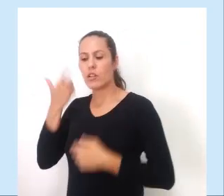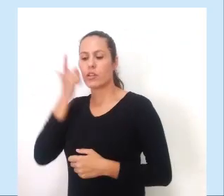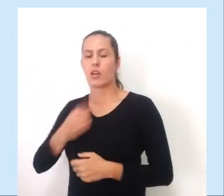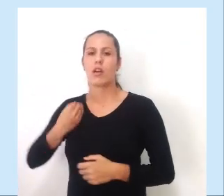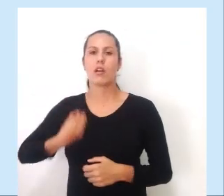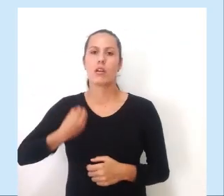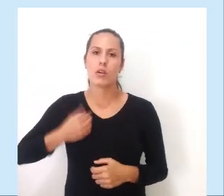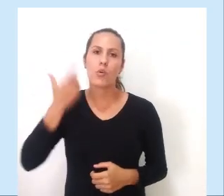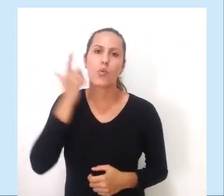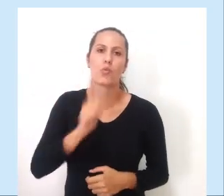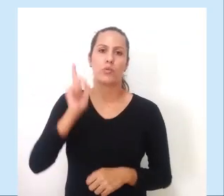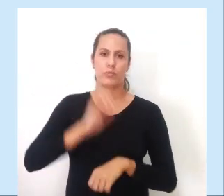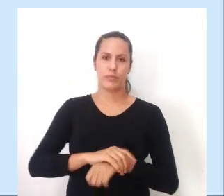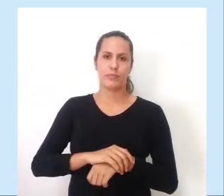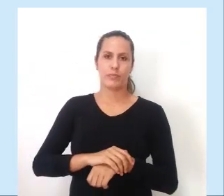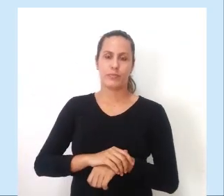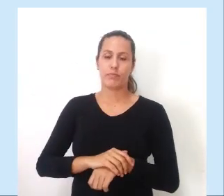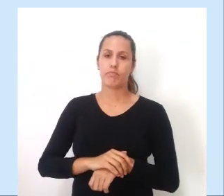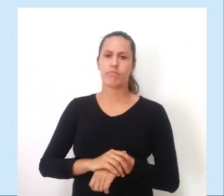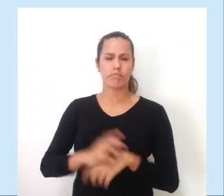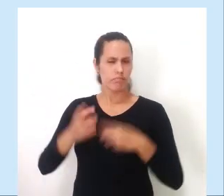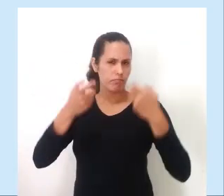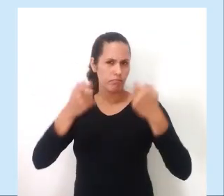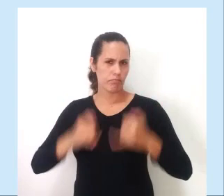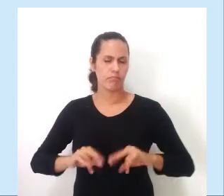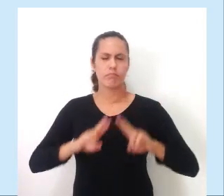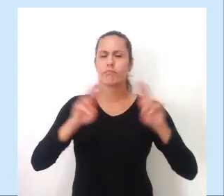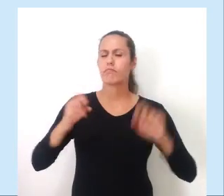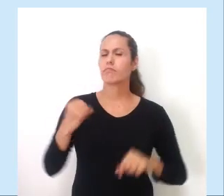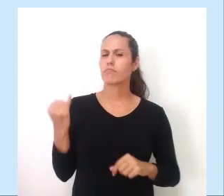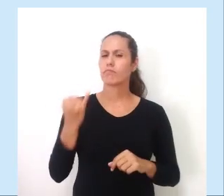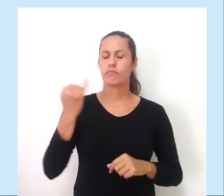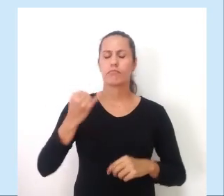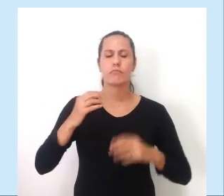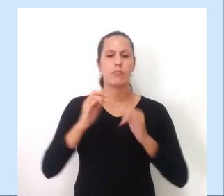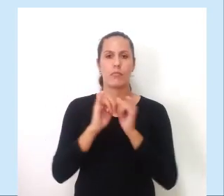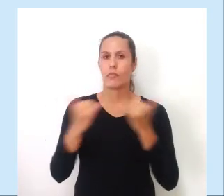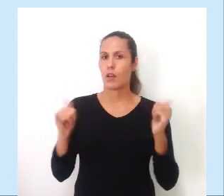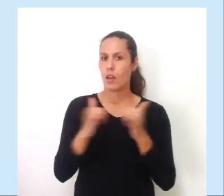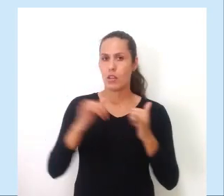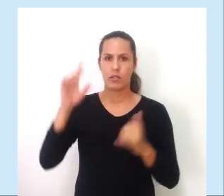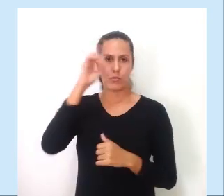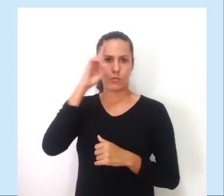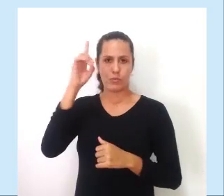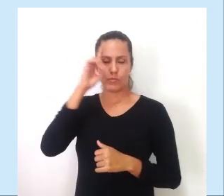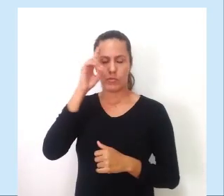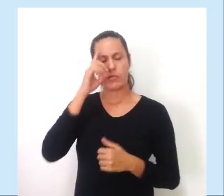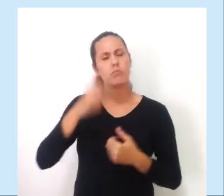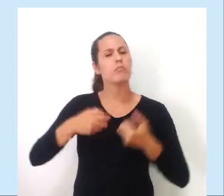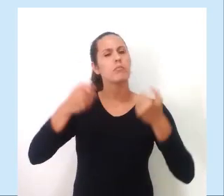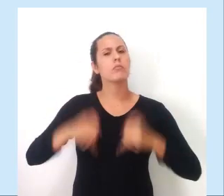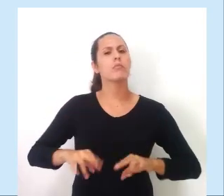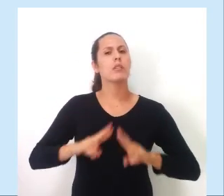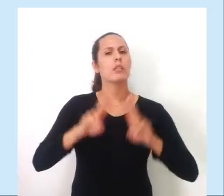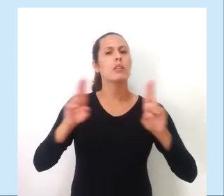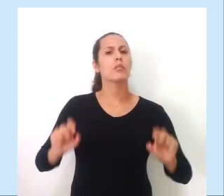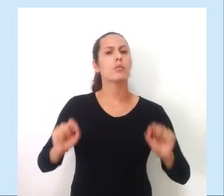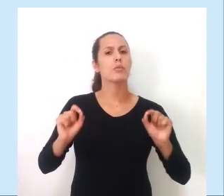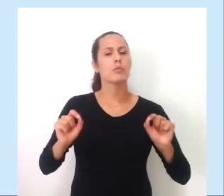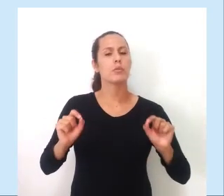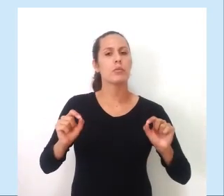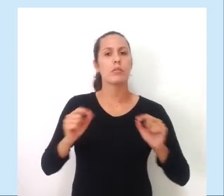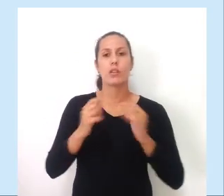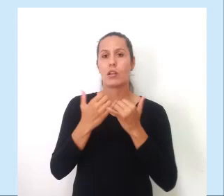Vamos lá. Já expliquei a importância da energia no nosso dia a dia. Já expliquei a importância